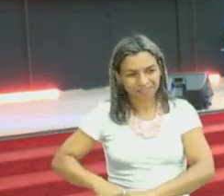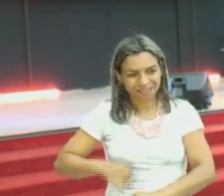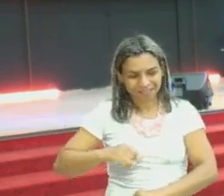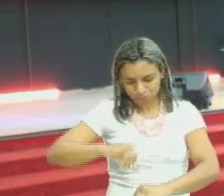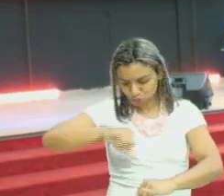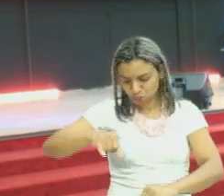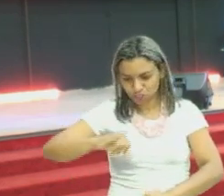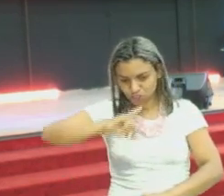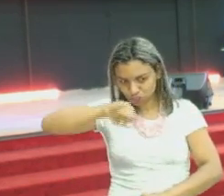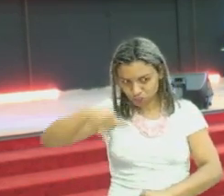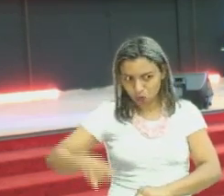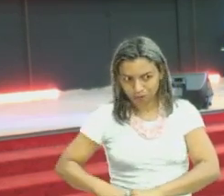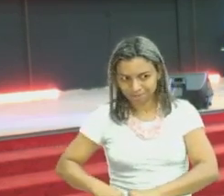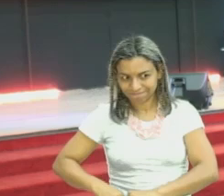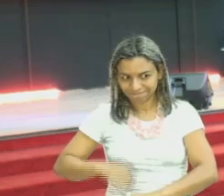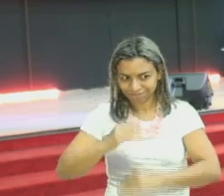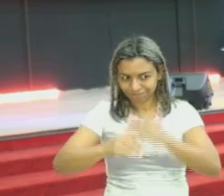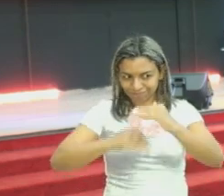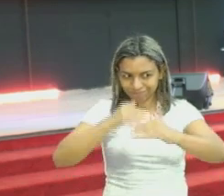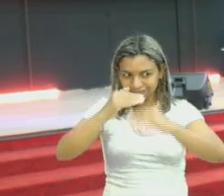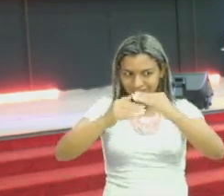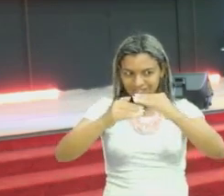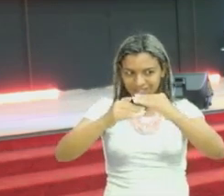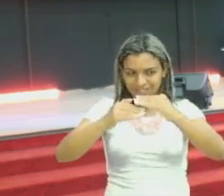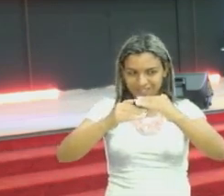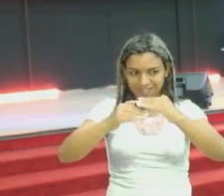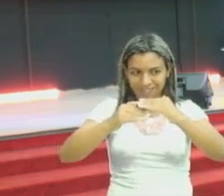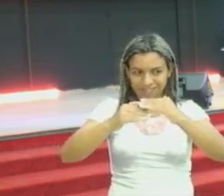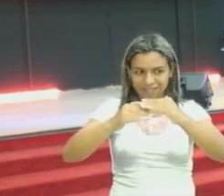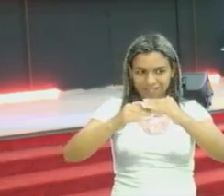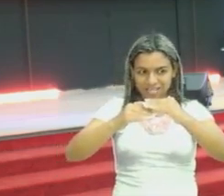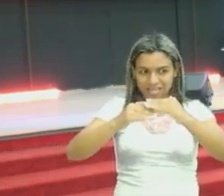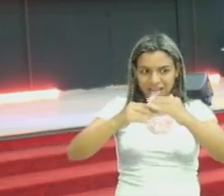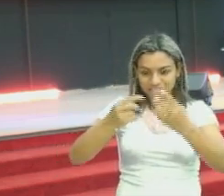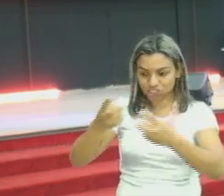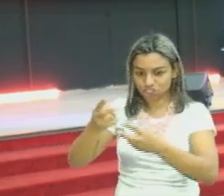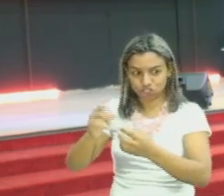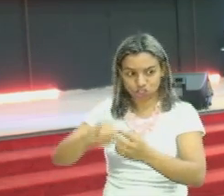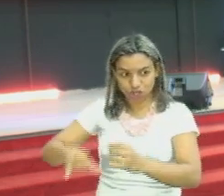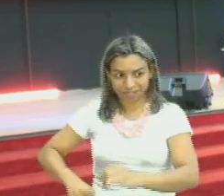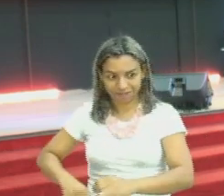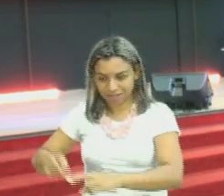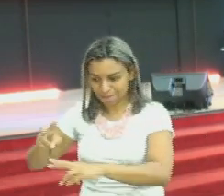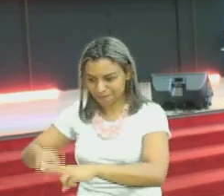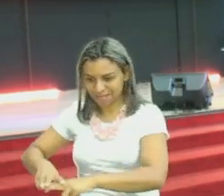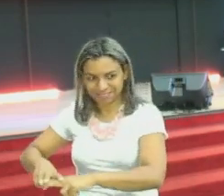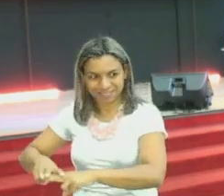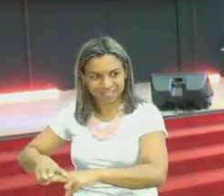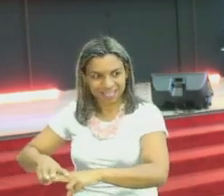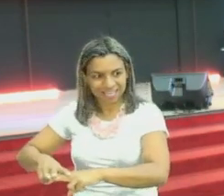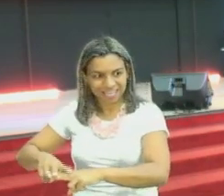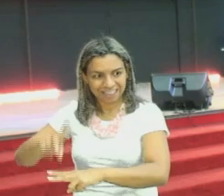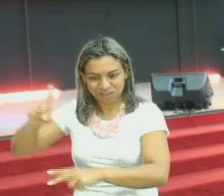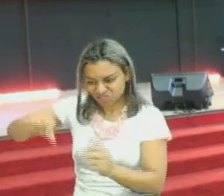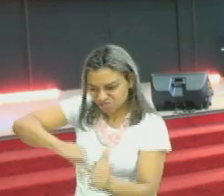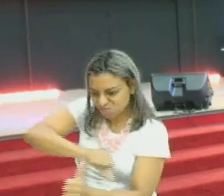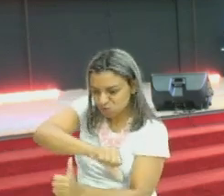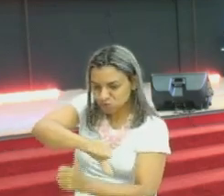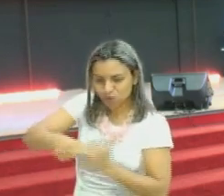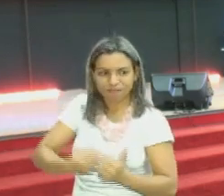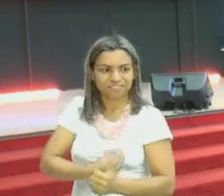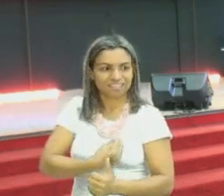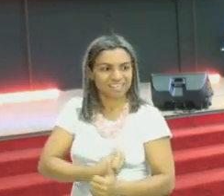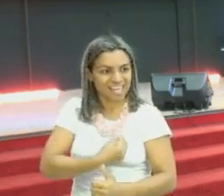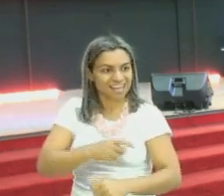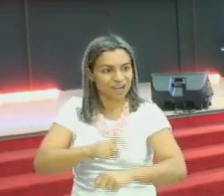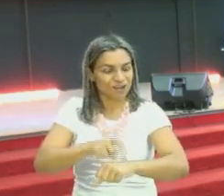o cativeiro de Jó enquanto ele orava pelos seus amigos. Você sabe o que os